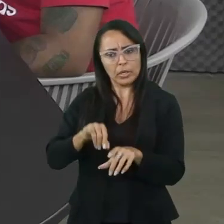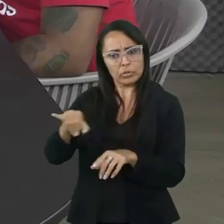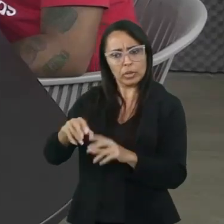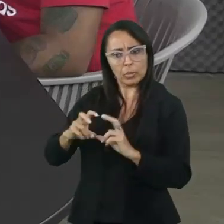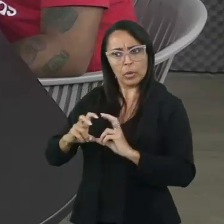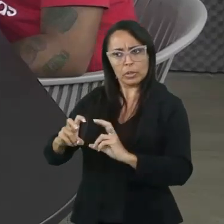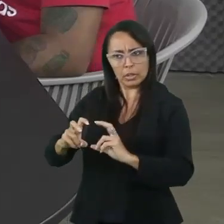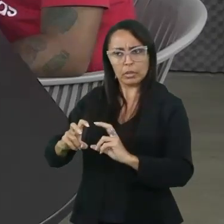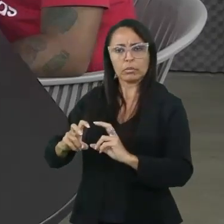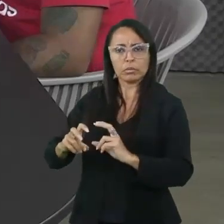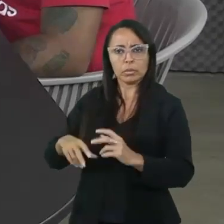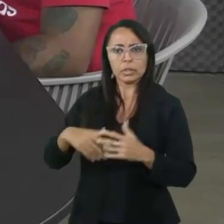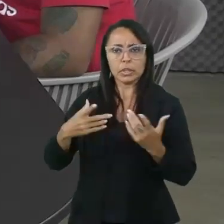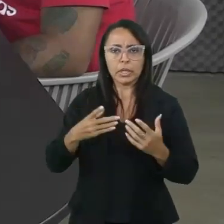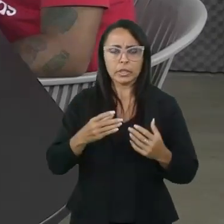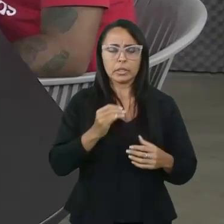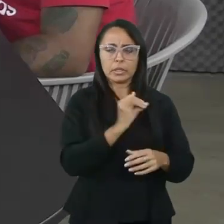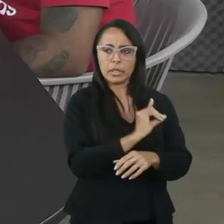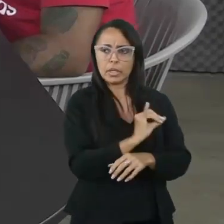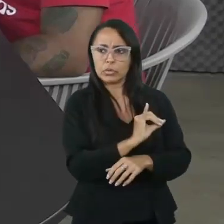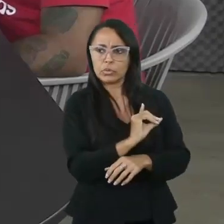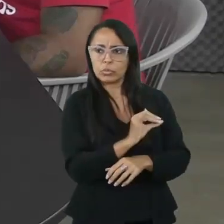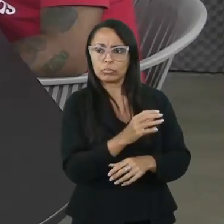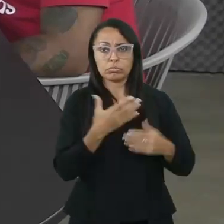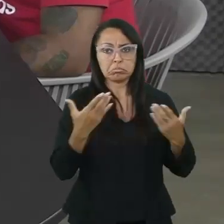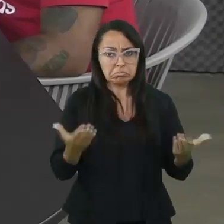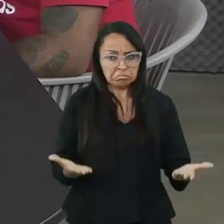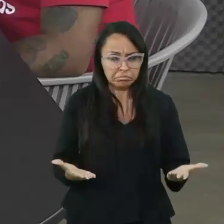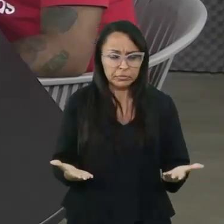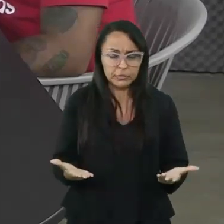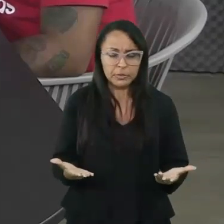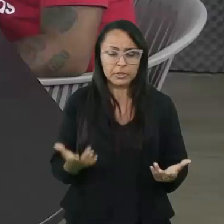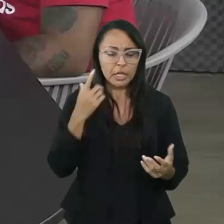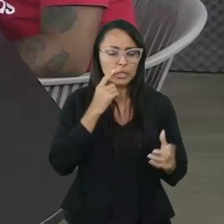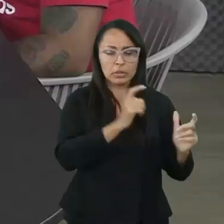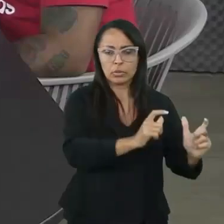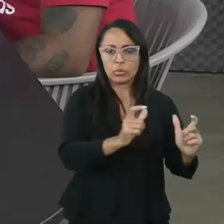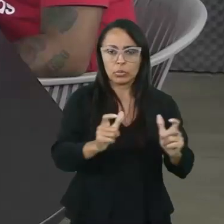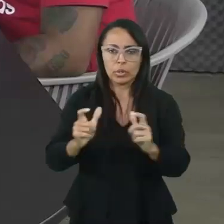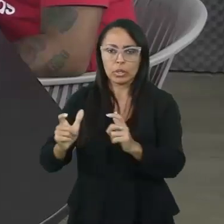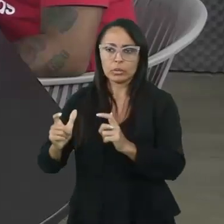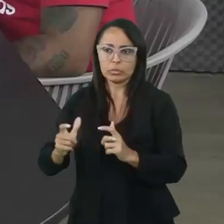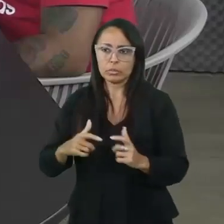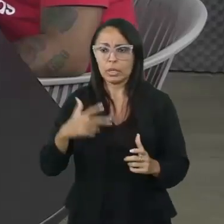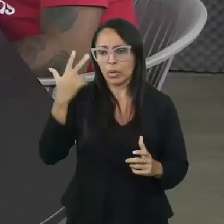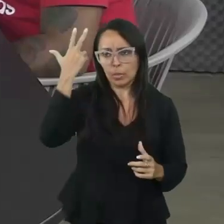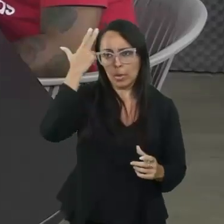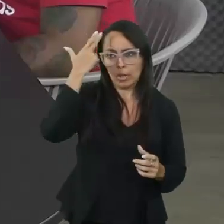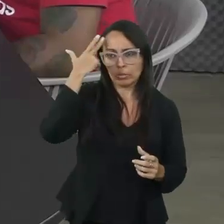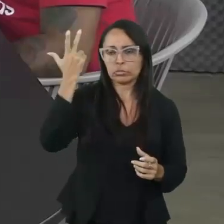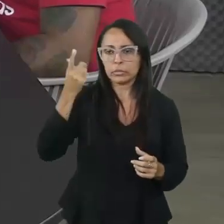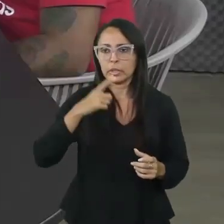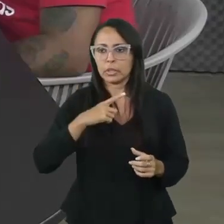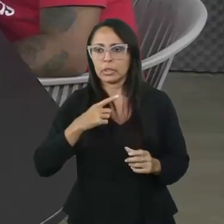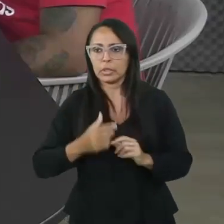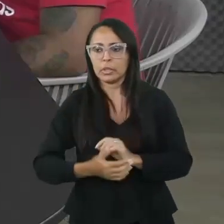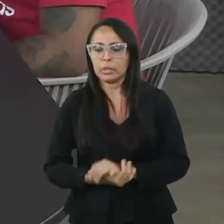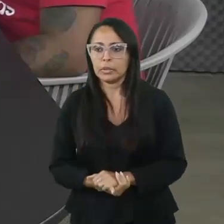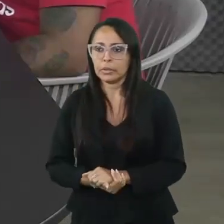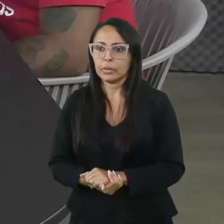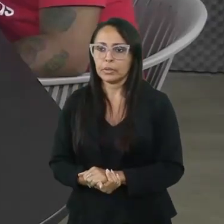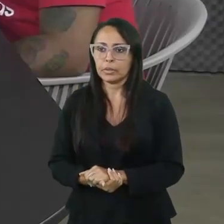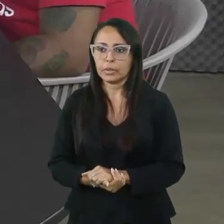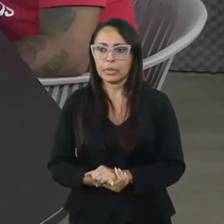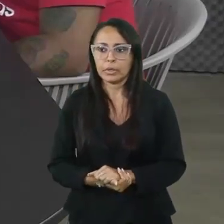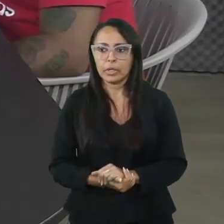aqui também tem em Igaraçu, tem em todo canto. Então é uma coisa que até como o Vitor colocou, Vamos ele fazer o consegue seguinte, levar. vamos falar